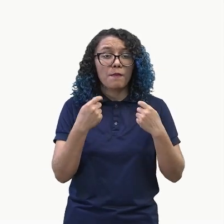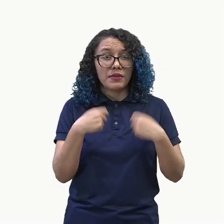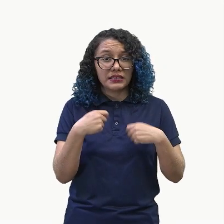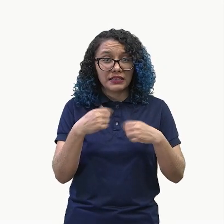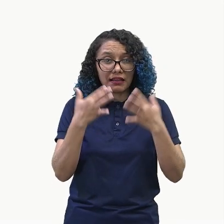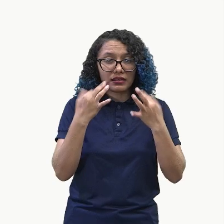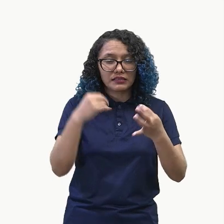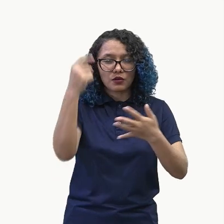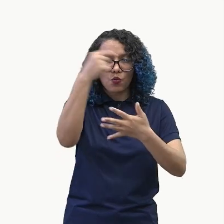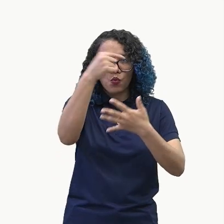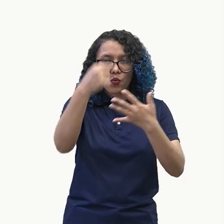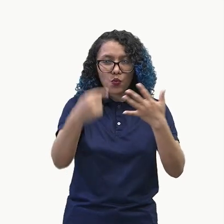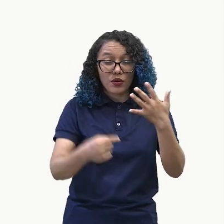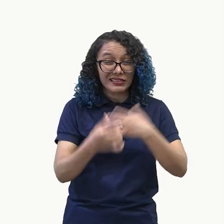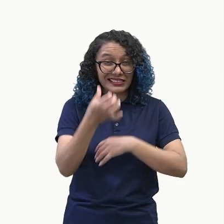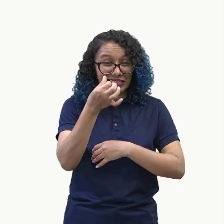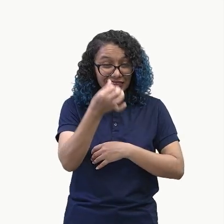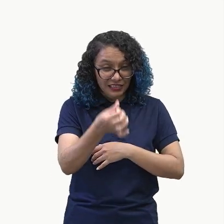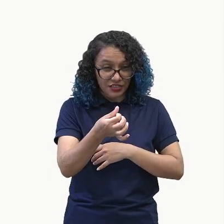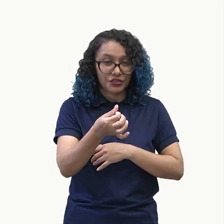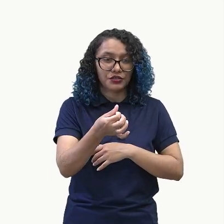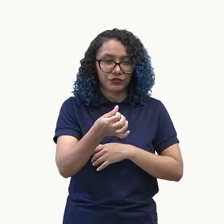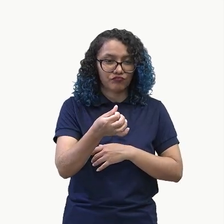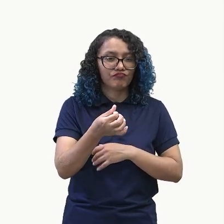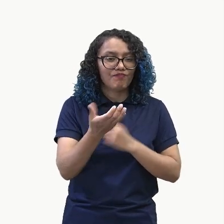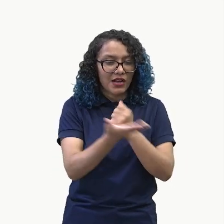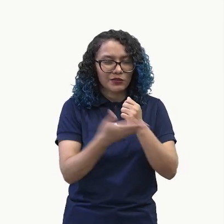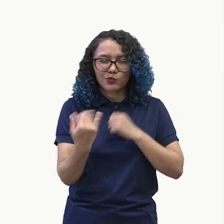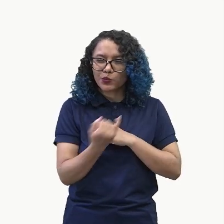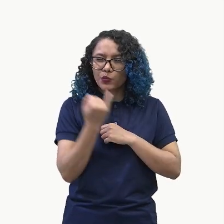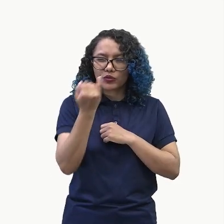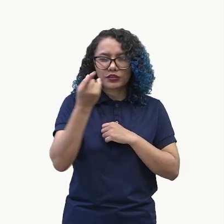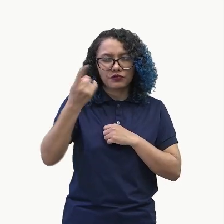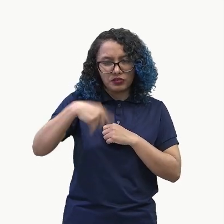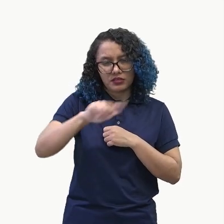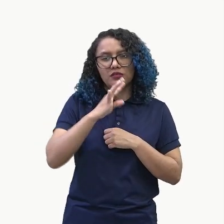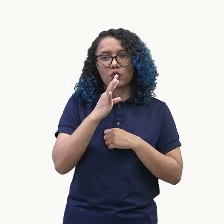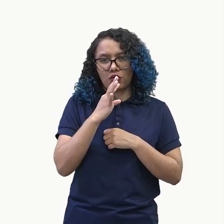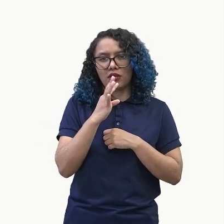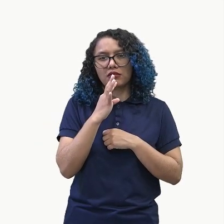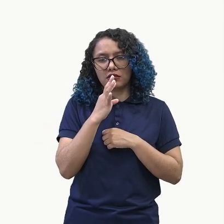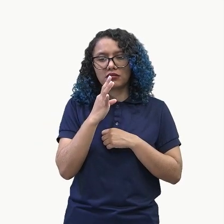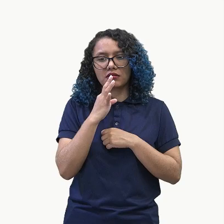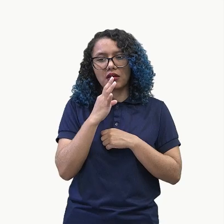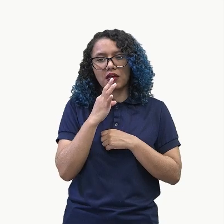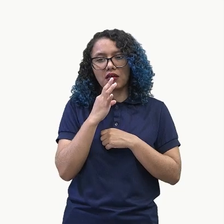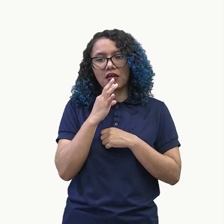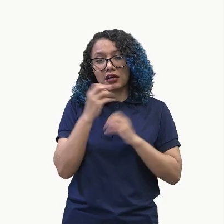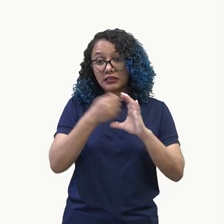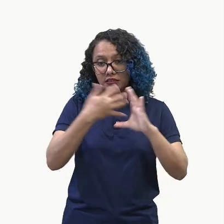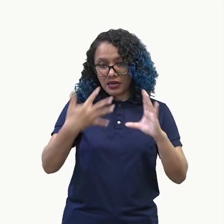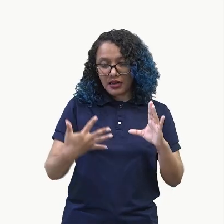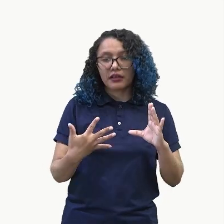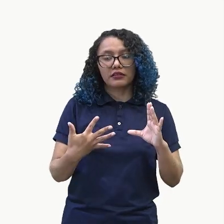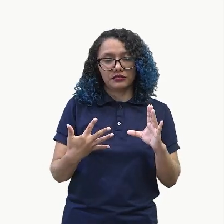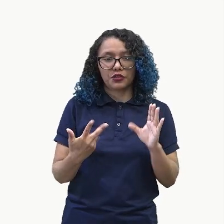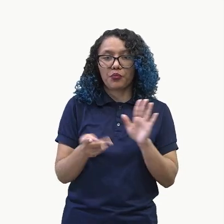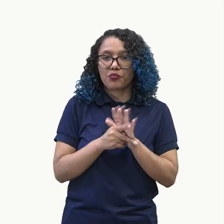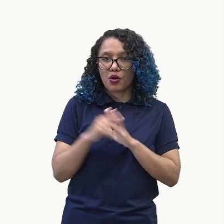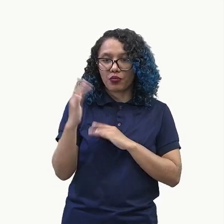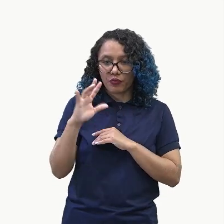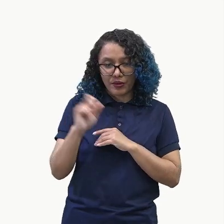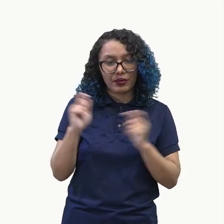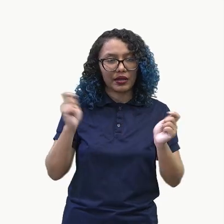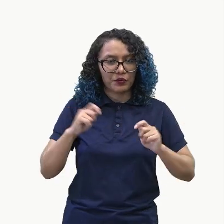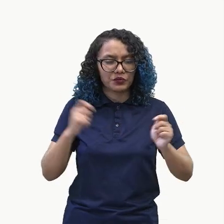importante, tá? Importantíssimo que vocês saibam quais são esses elementos que possibilitam a gente fazer